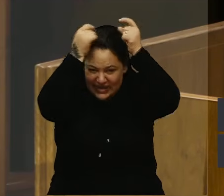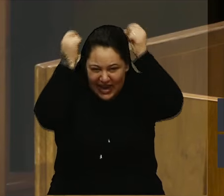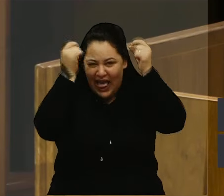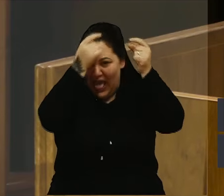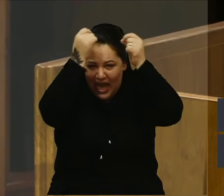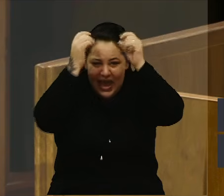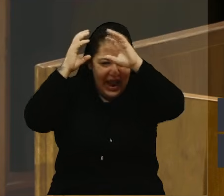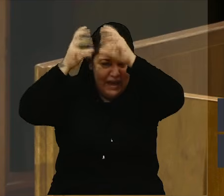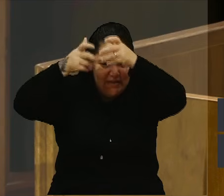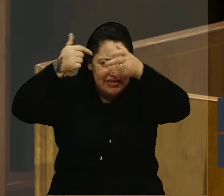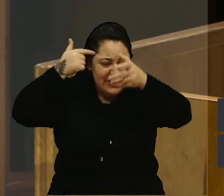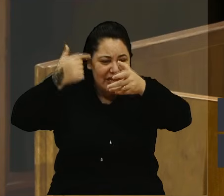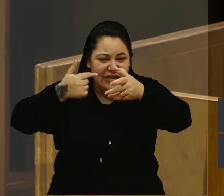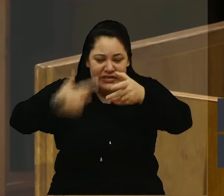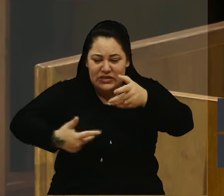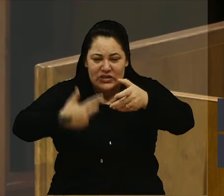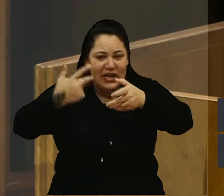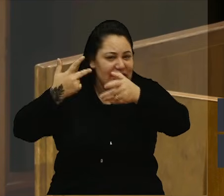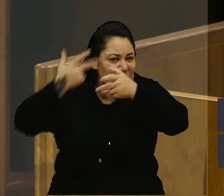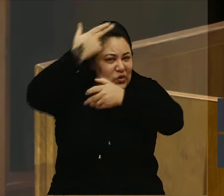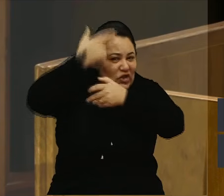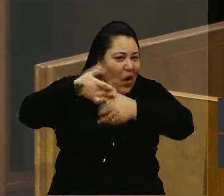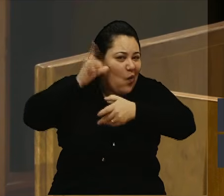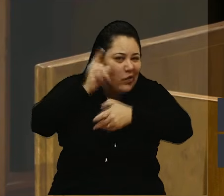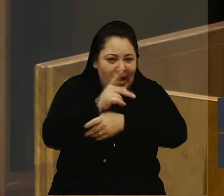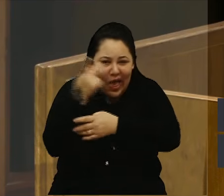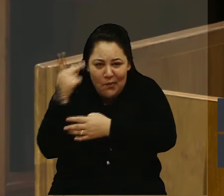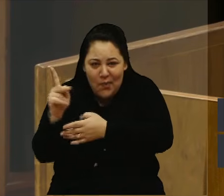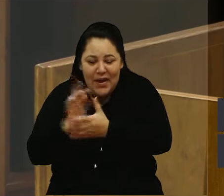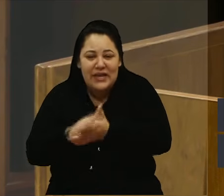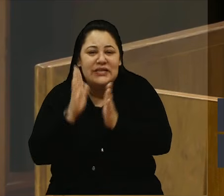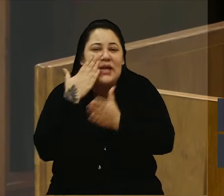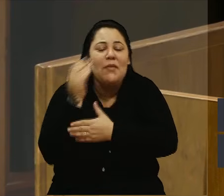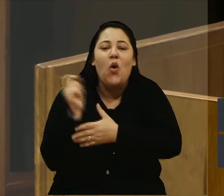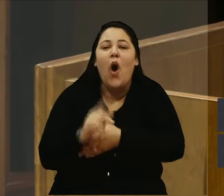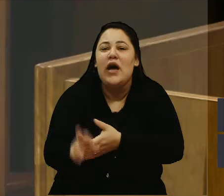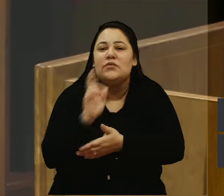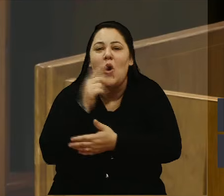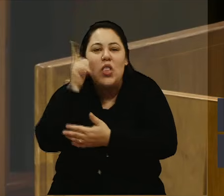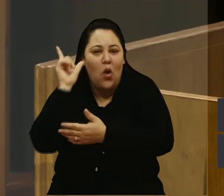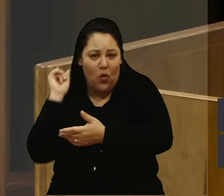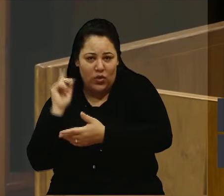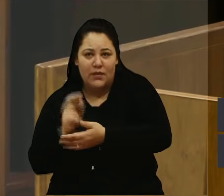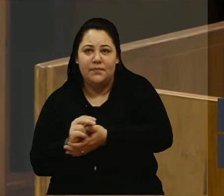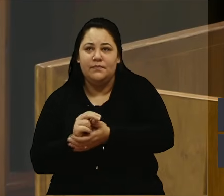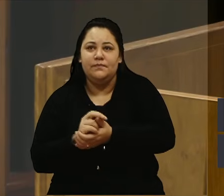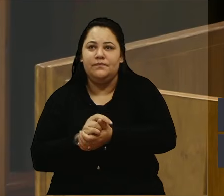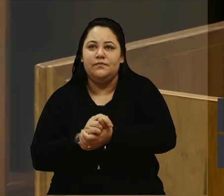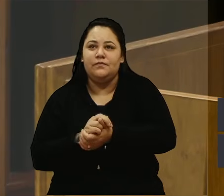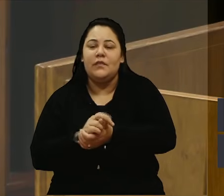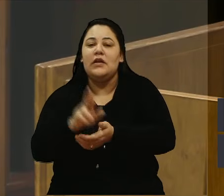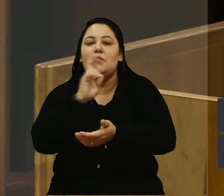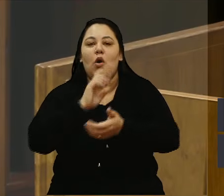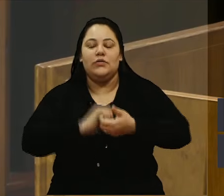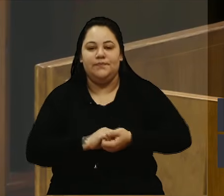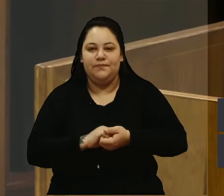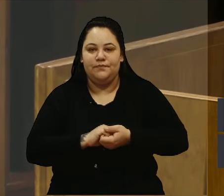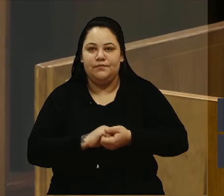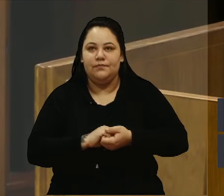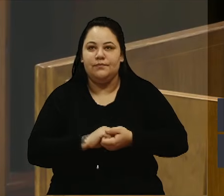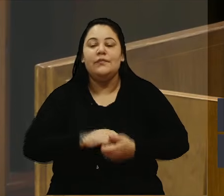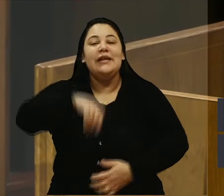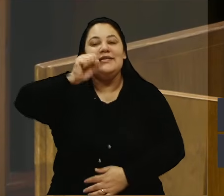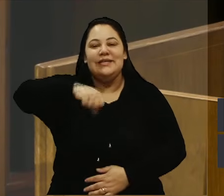no Pompeia. Sabe qual que foi a resposta do Pompeia? Tá? Ó, qual que foi a resposta? De fato, estamos